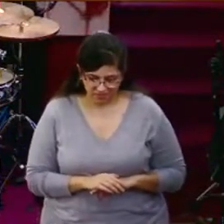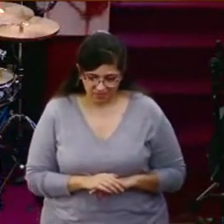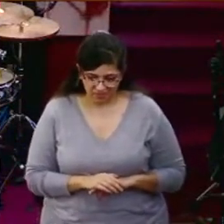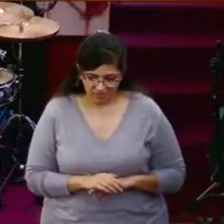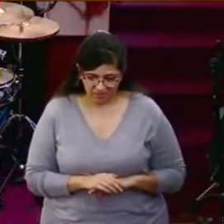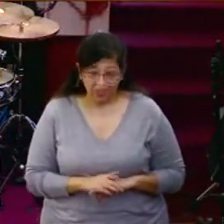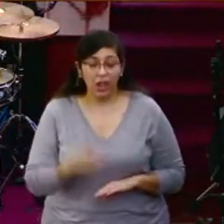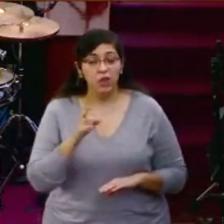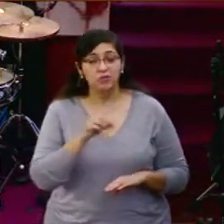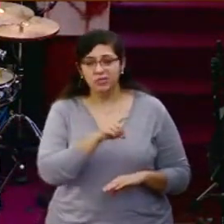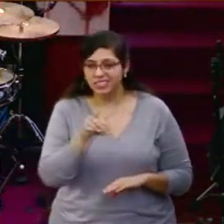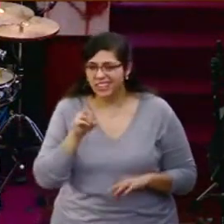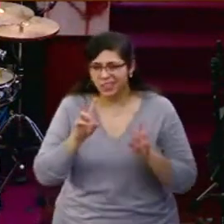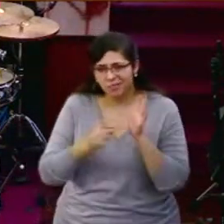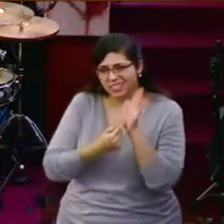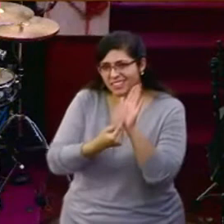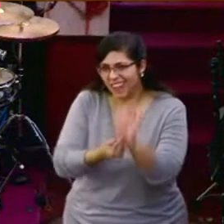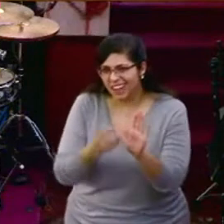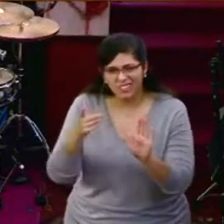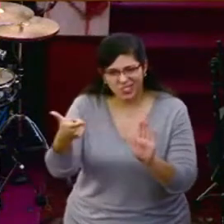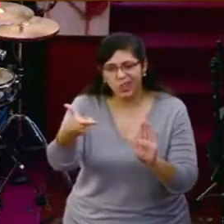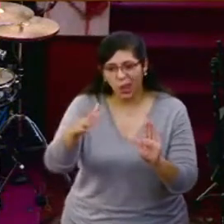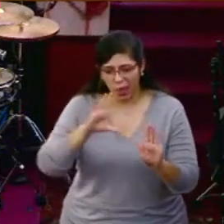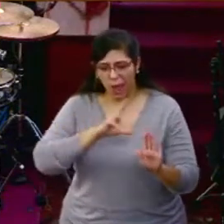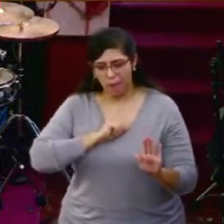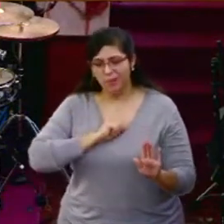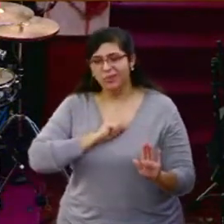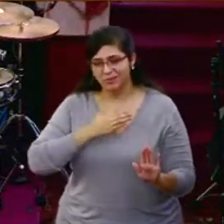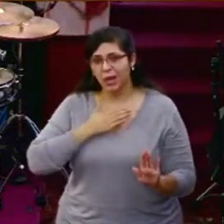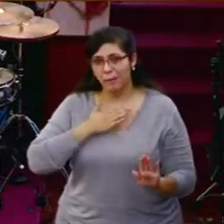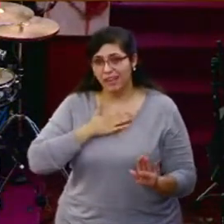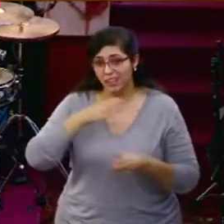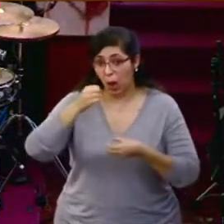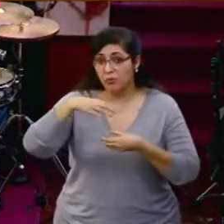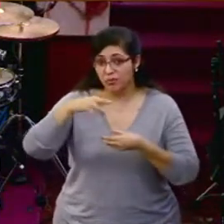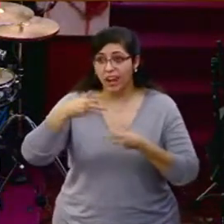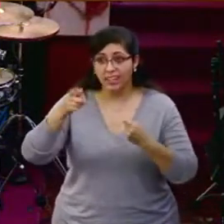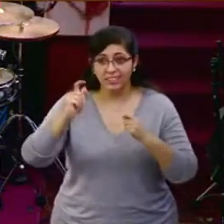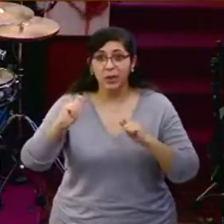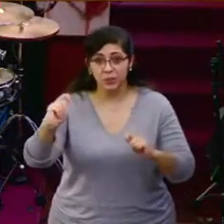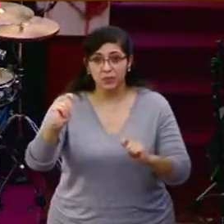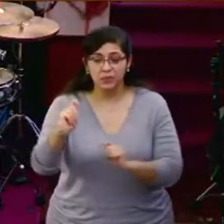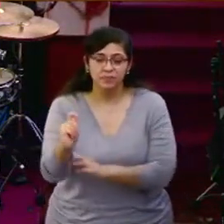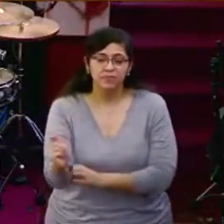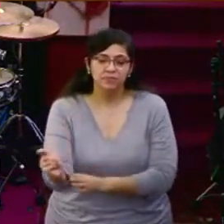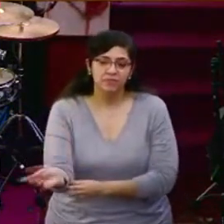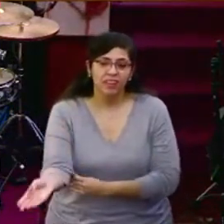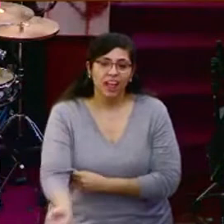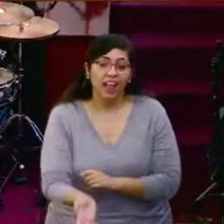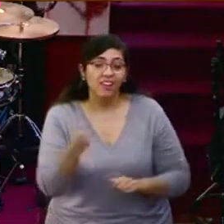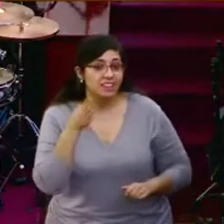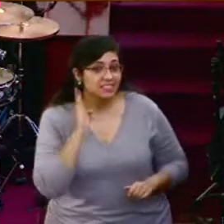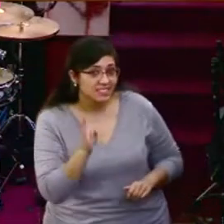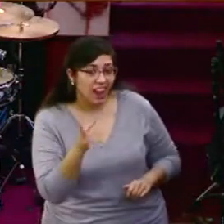expressaram novamente o seu amor por mim em forma por favor em forma de cuidado você já